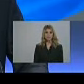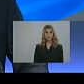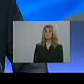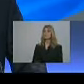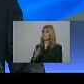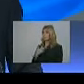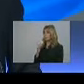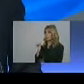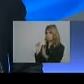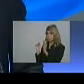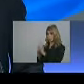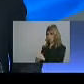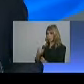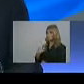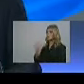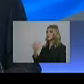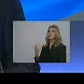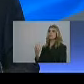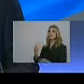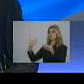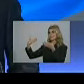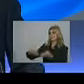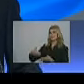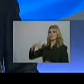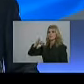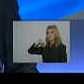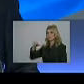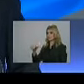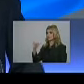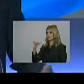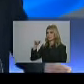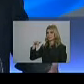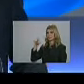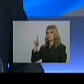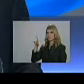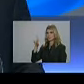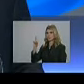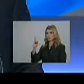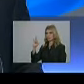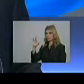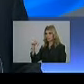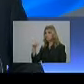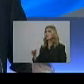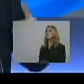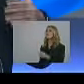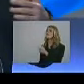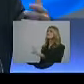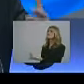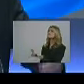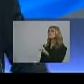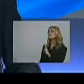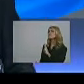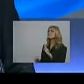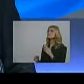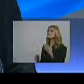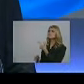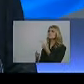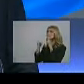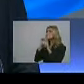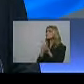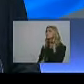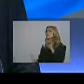pergunta para Jandira. Jandira, eu queria que você dissesse qual é a sua